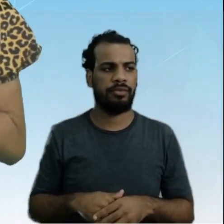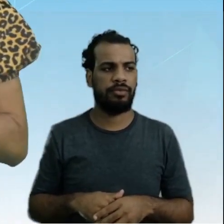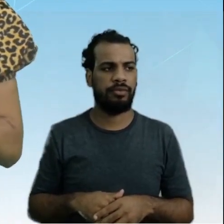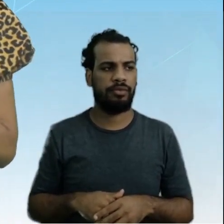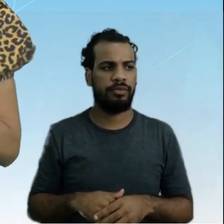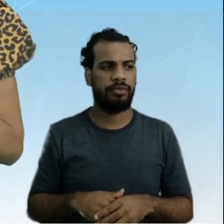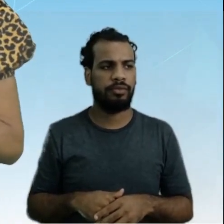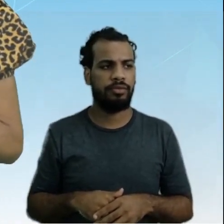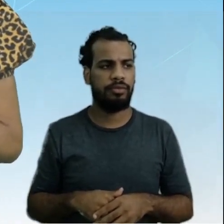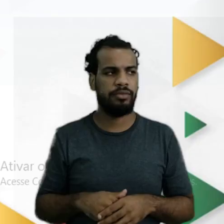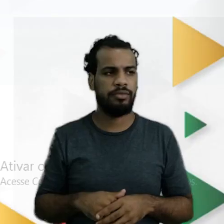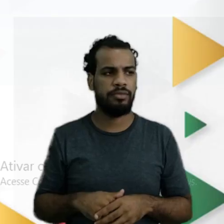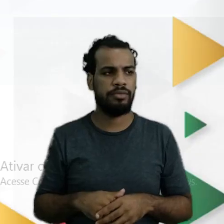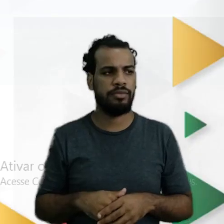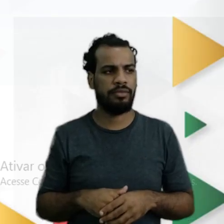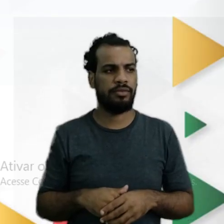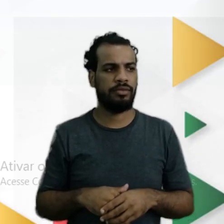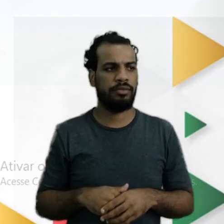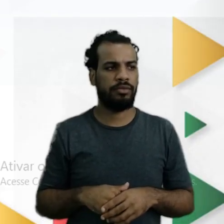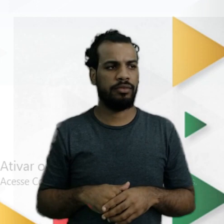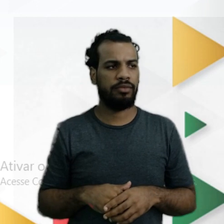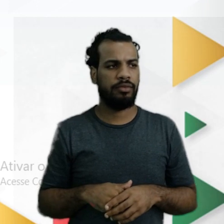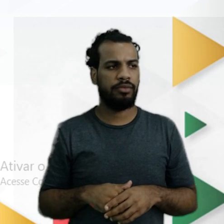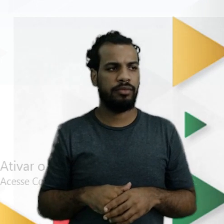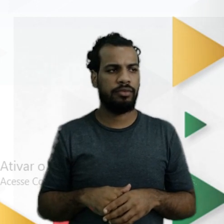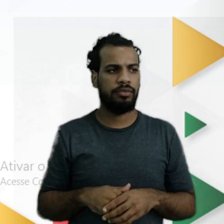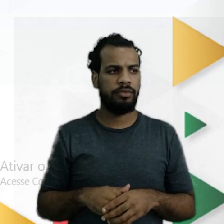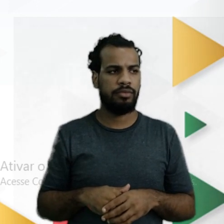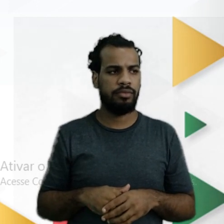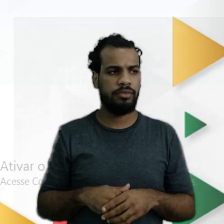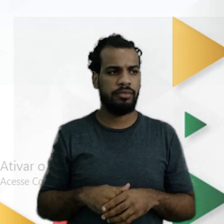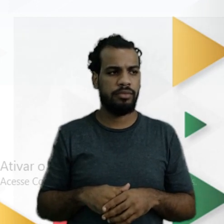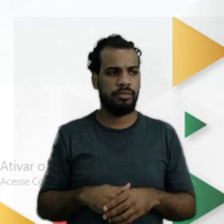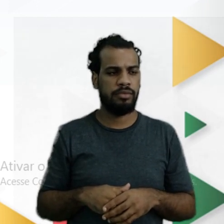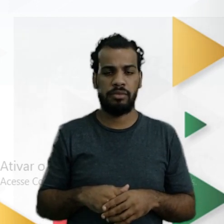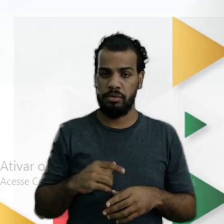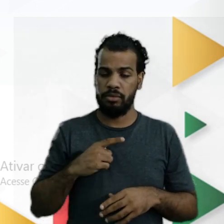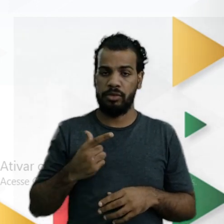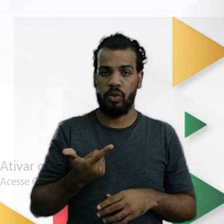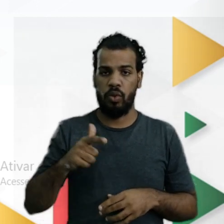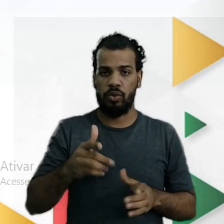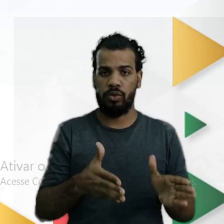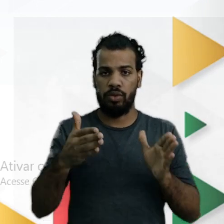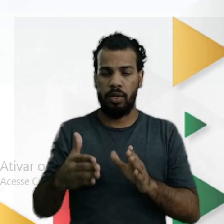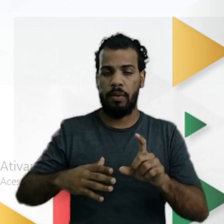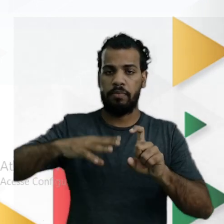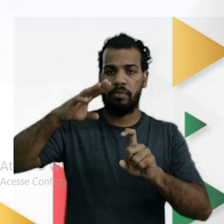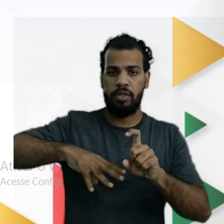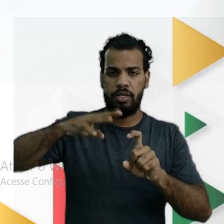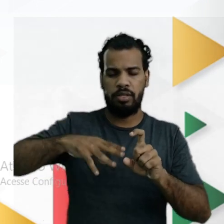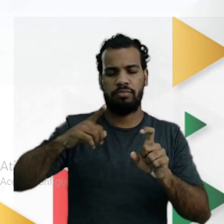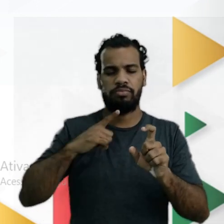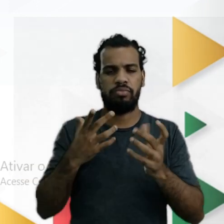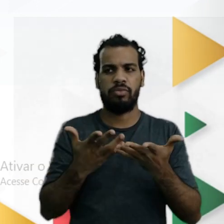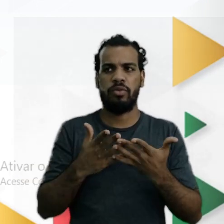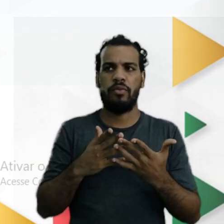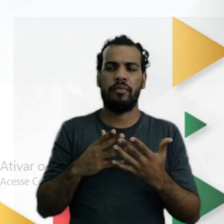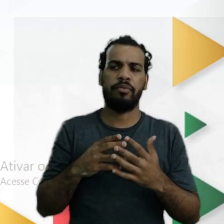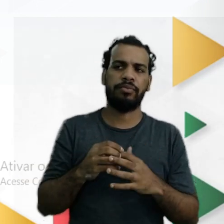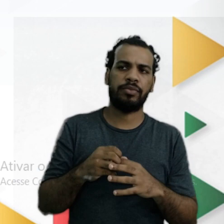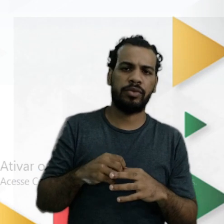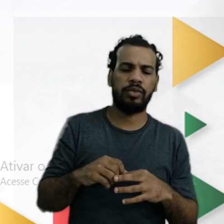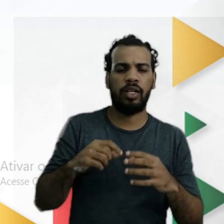estrofe, a gente pode ver uma questão de misticismo, né? As personas, não é personas,